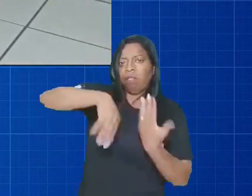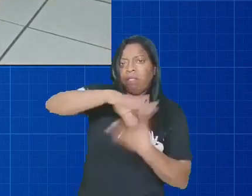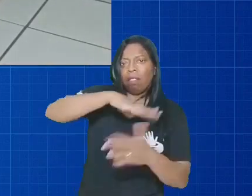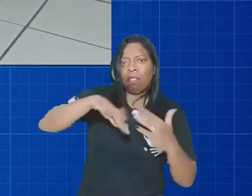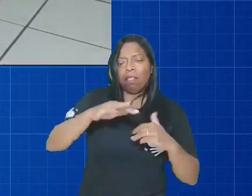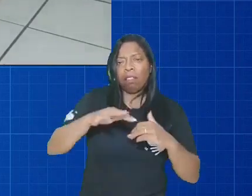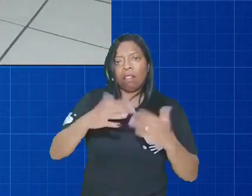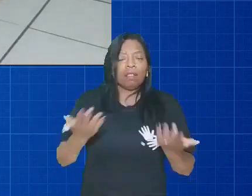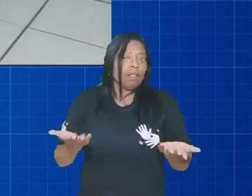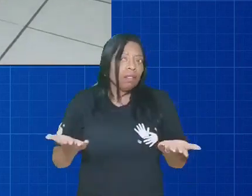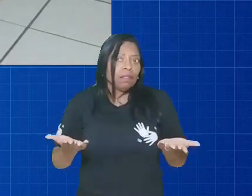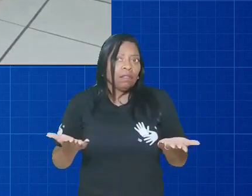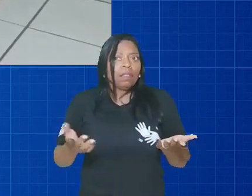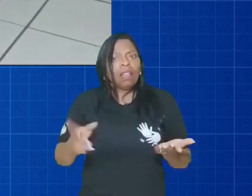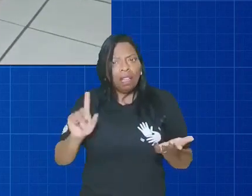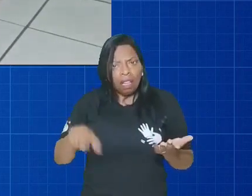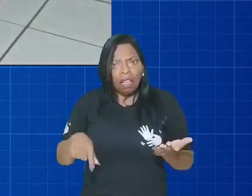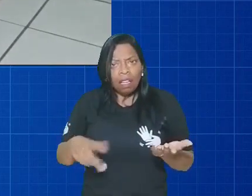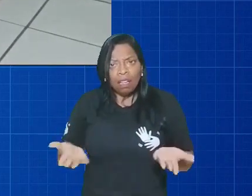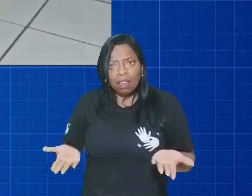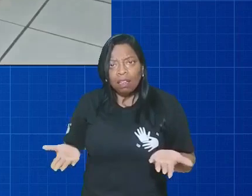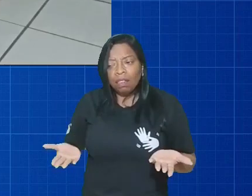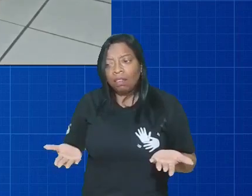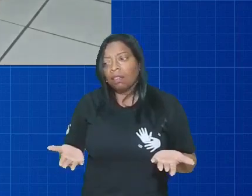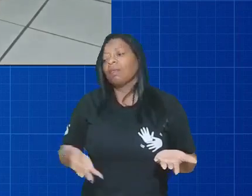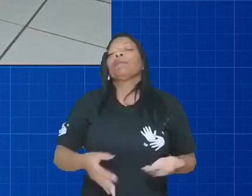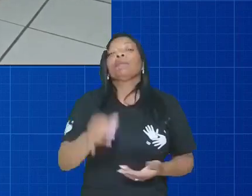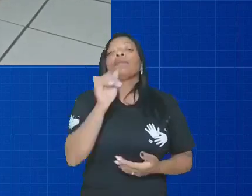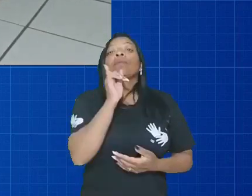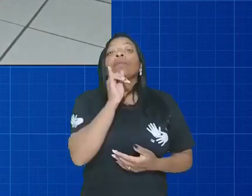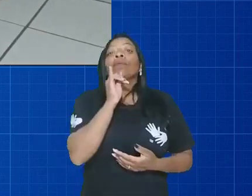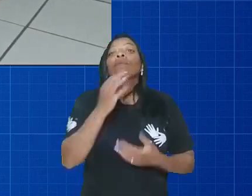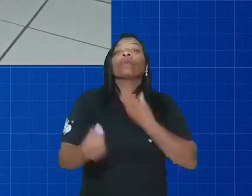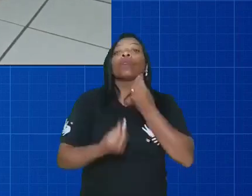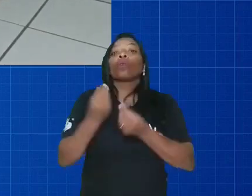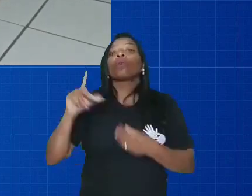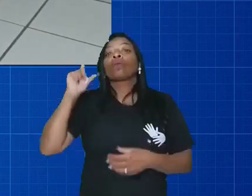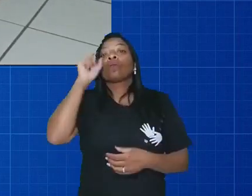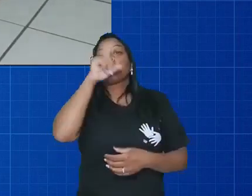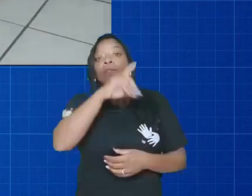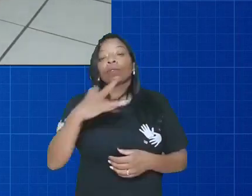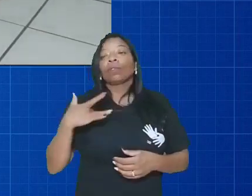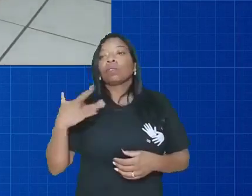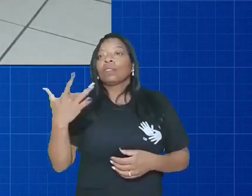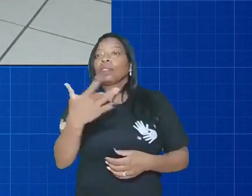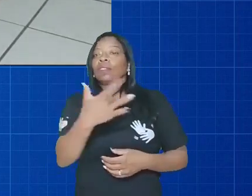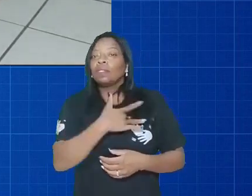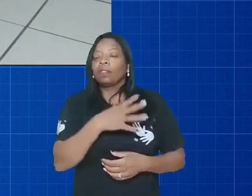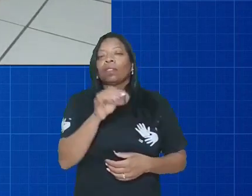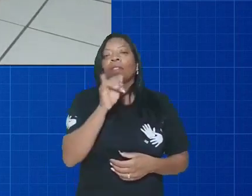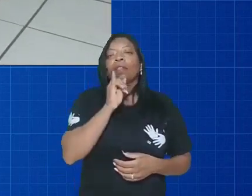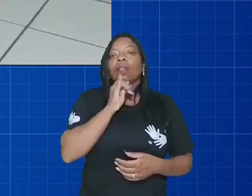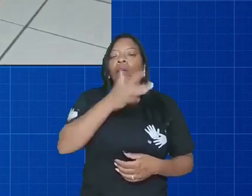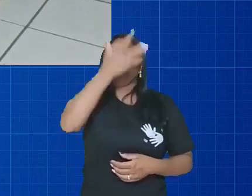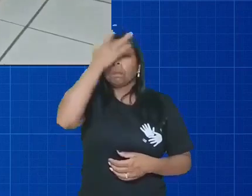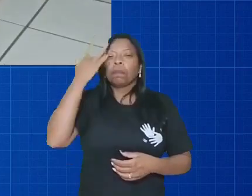Uhum. E Priscila, quando a gente pensa nas gravidades da saúde mental, como por exemplo o suicídio, né? Então a gente tem até